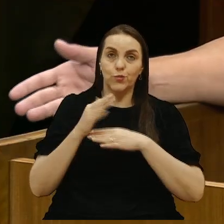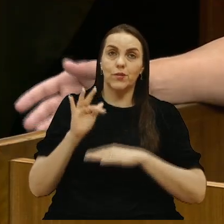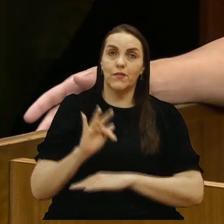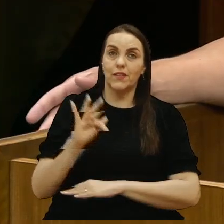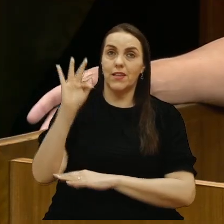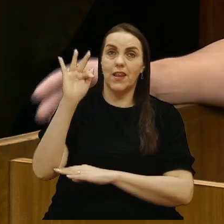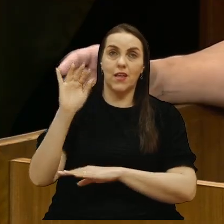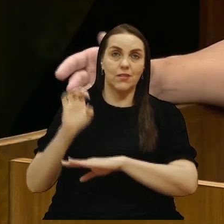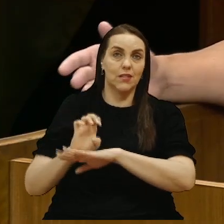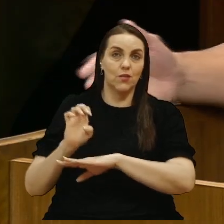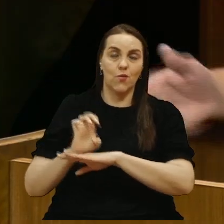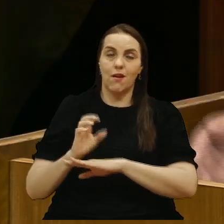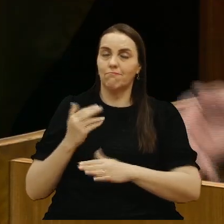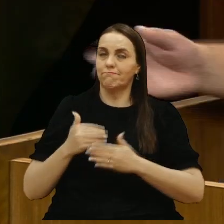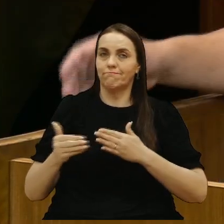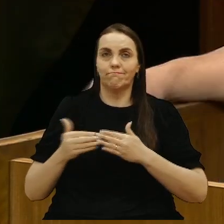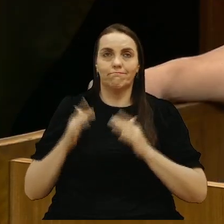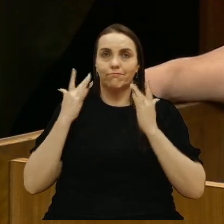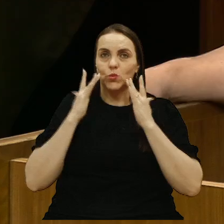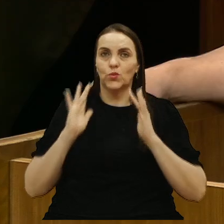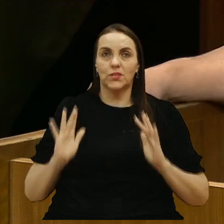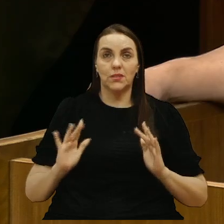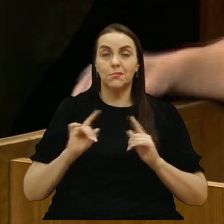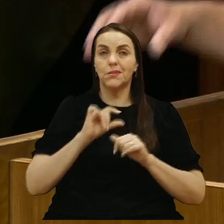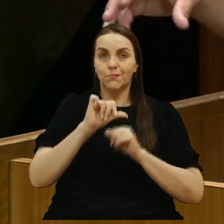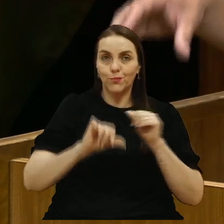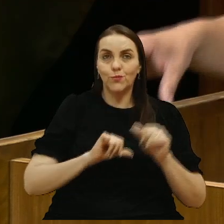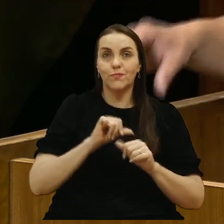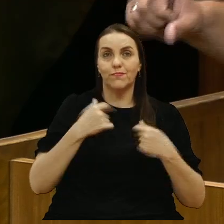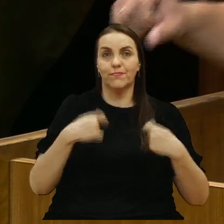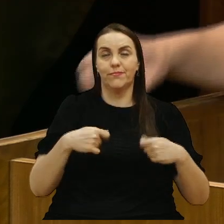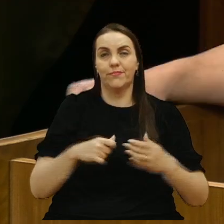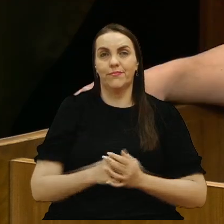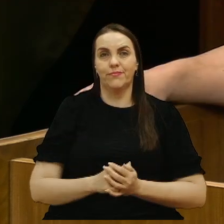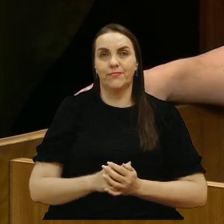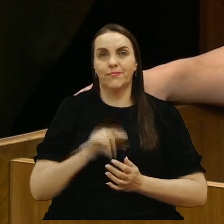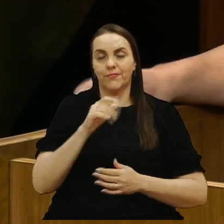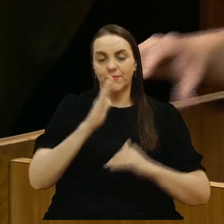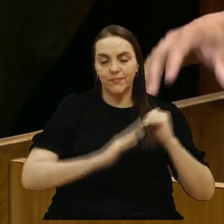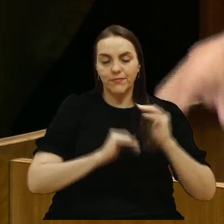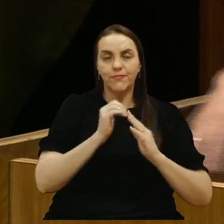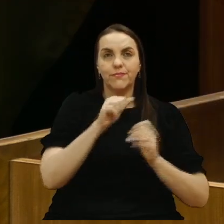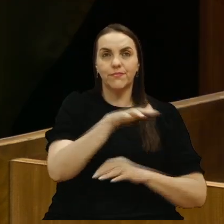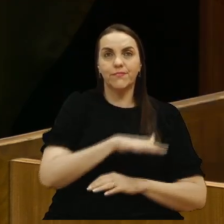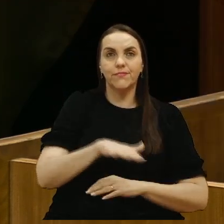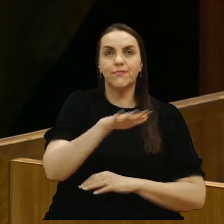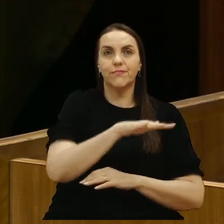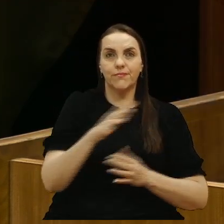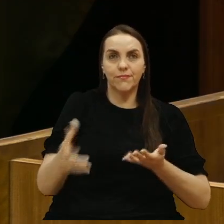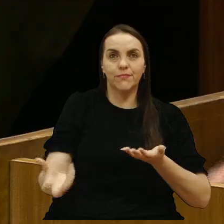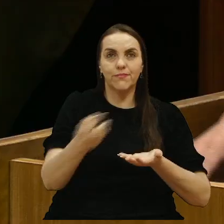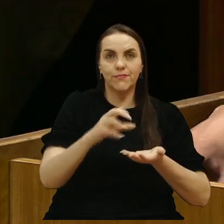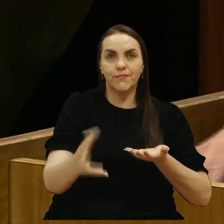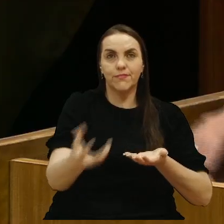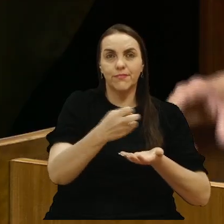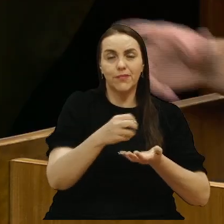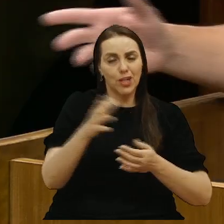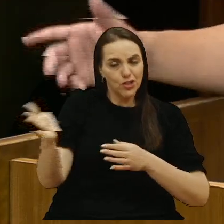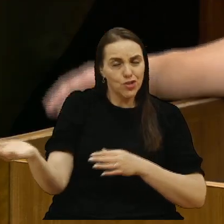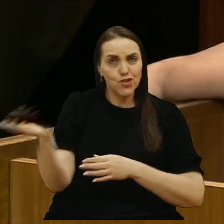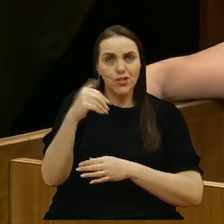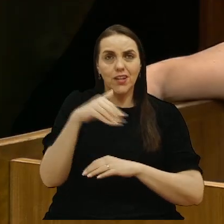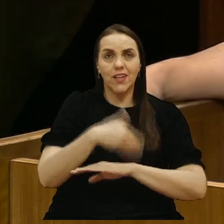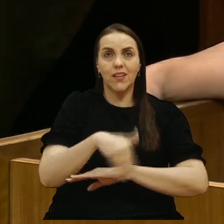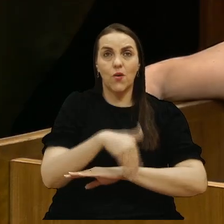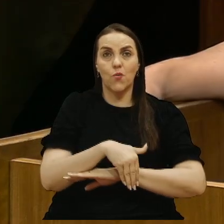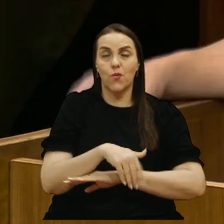seja o que for, mas que tenha essa mudança. É construir aquele espaço para os catadores, para tirar eles da rua, porque para eles também